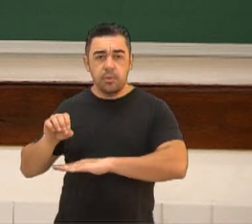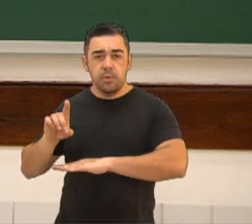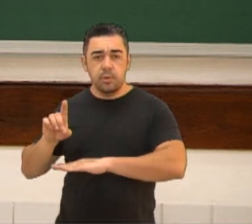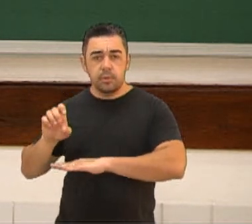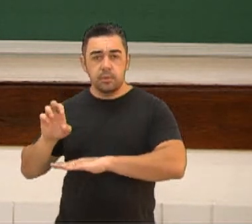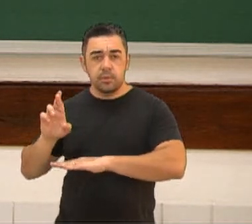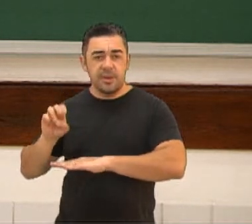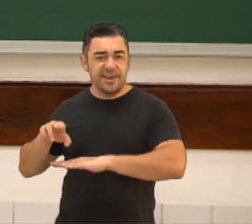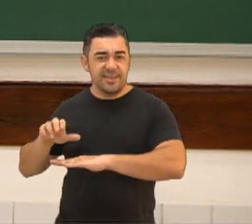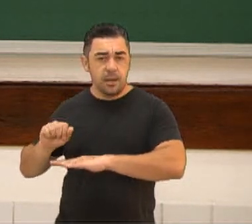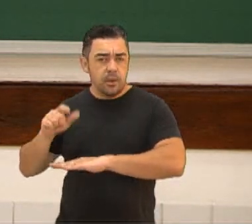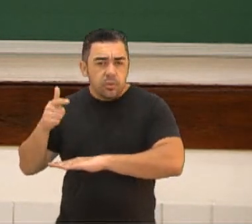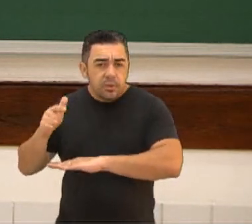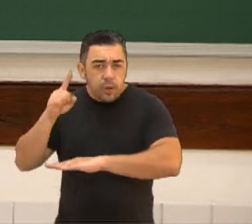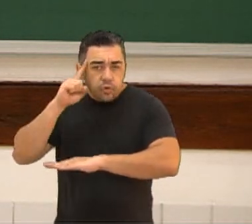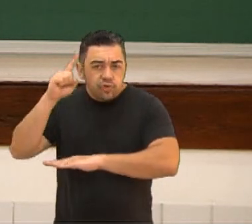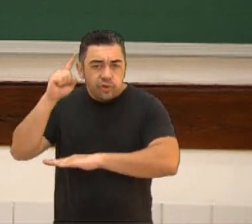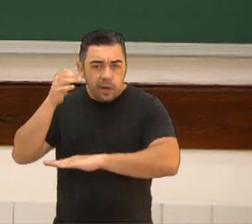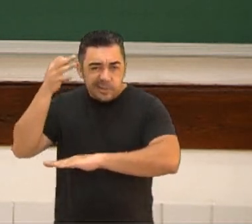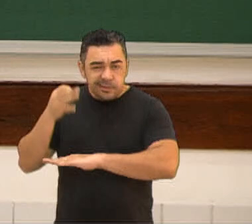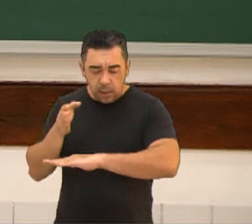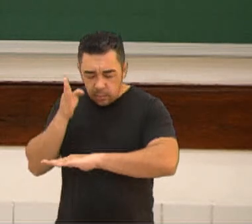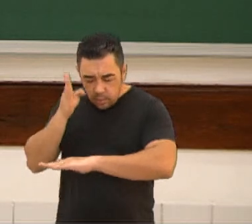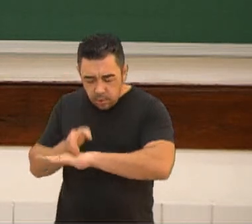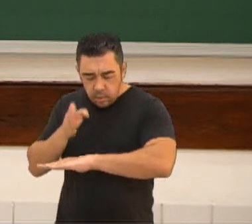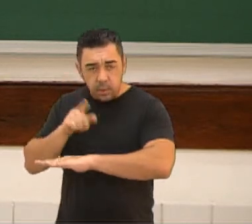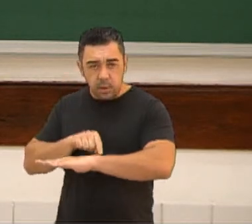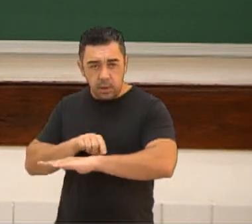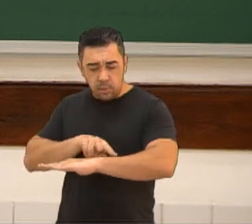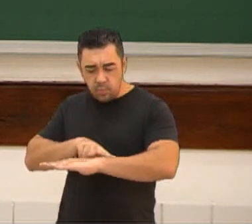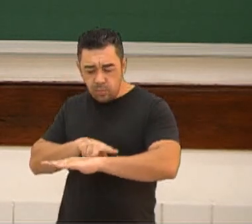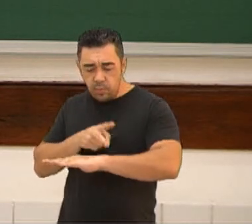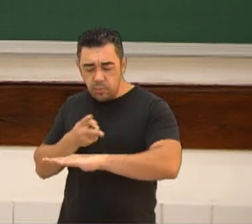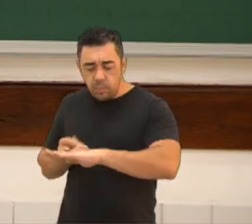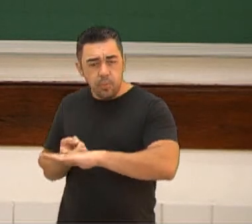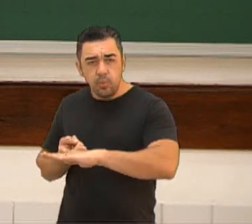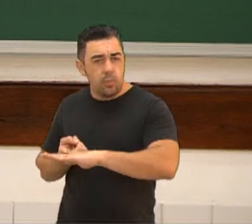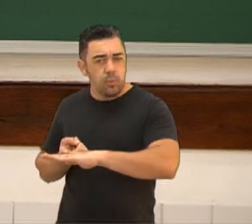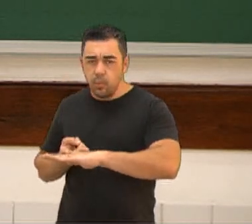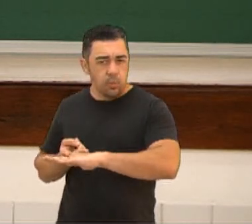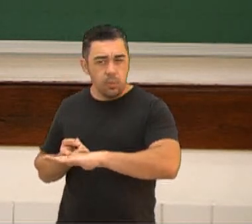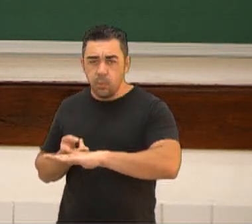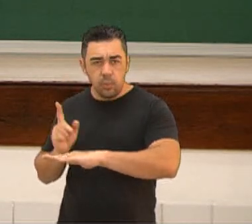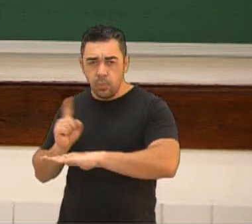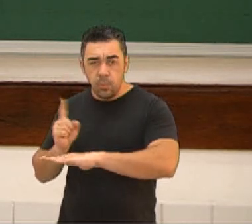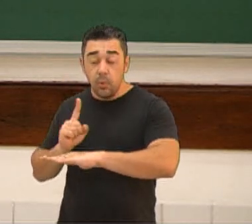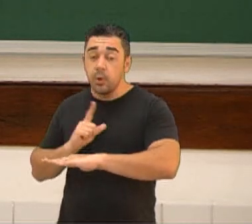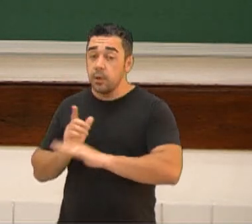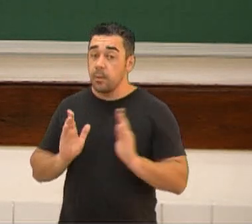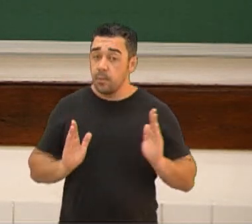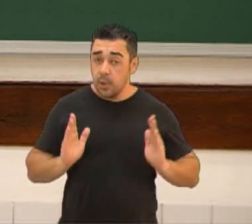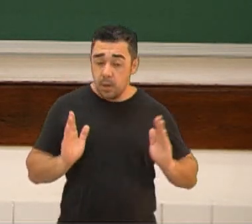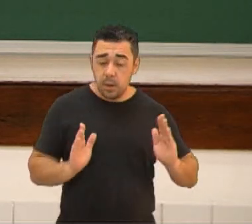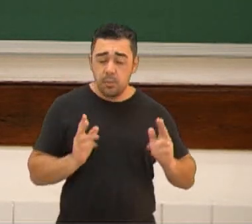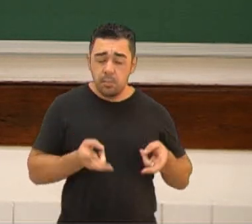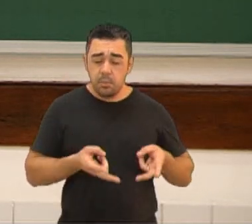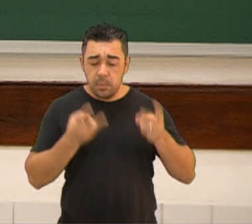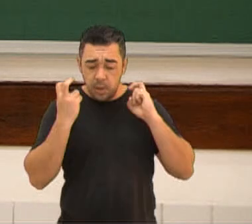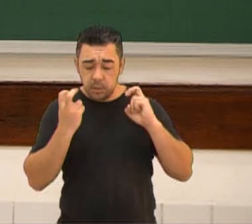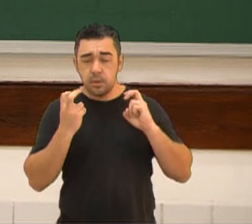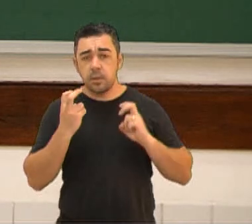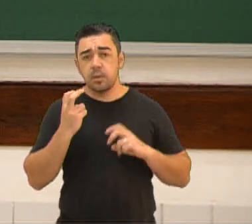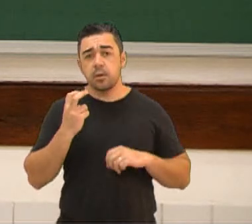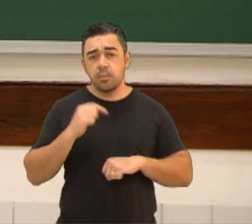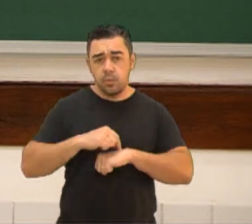uma data fixa que muda uma era para outra. Existem, na verdade, momentos históricos que vão, às vezes,